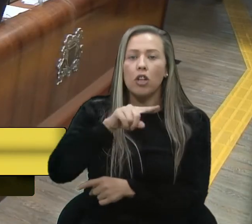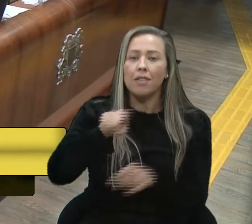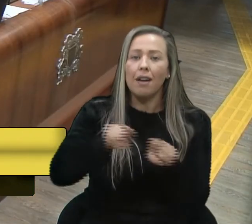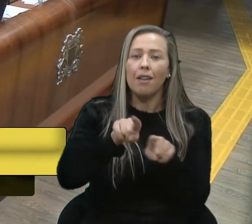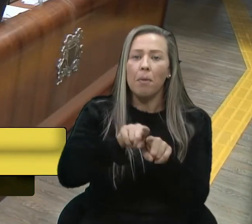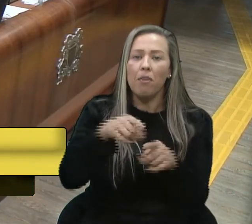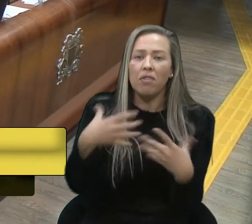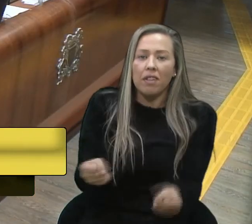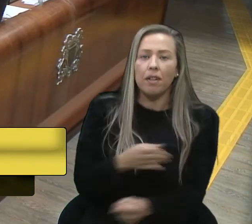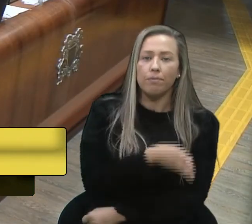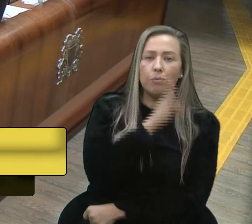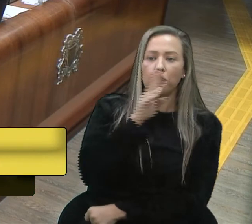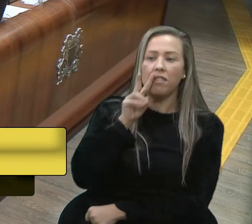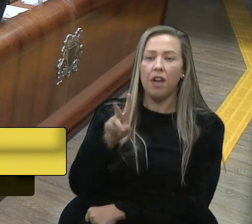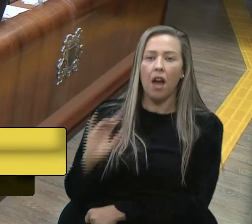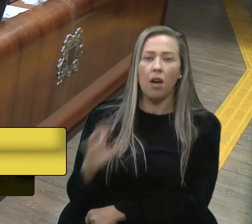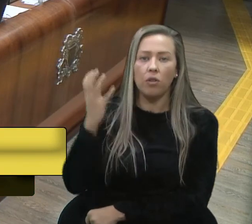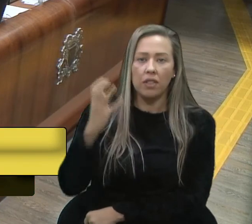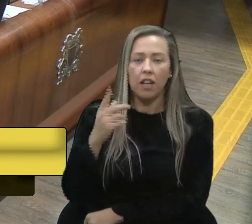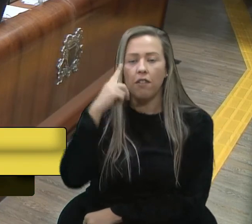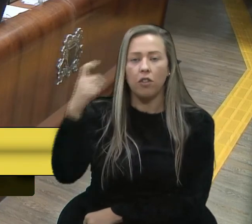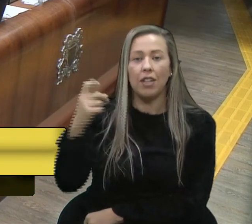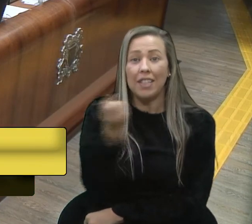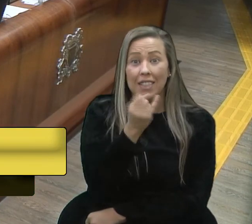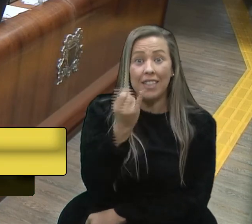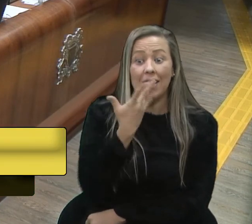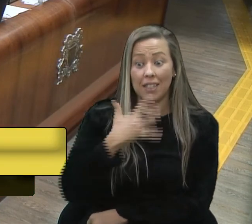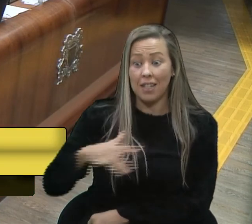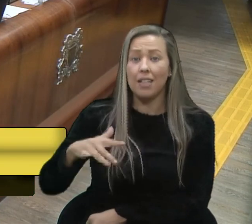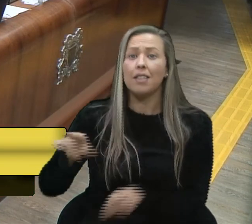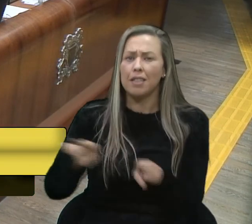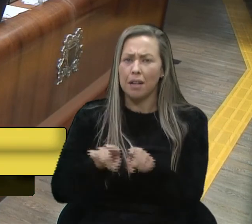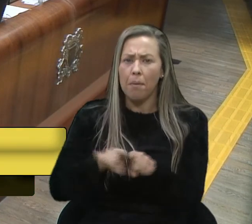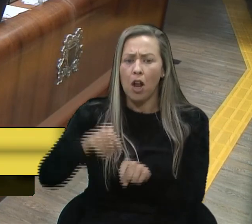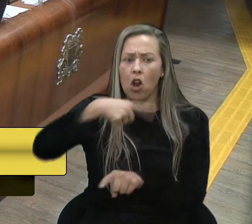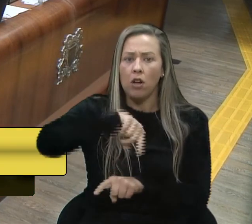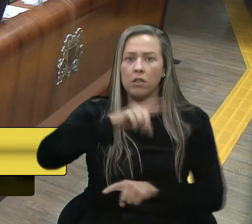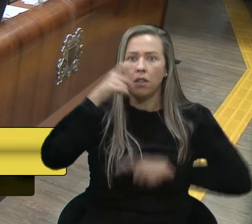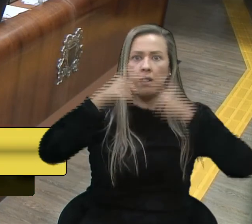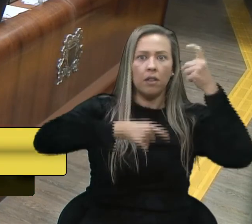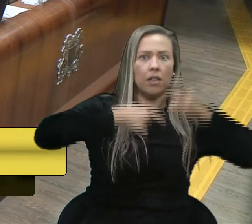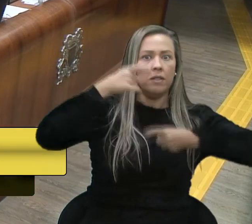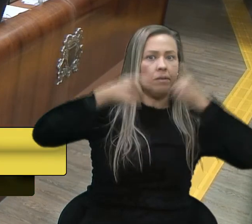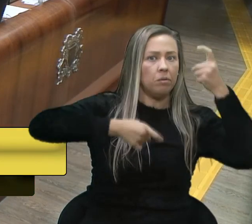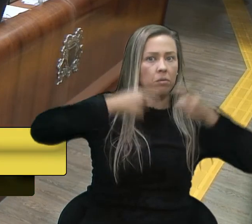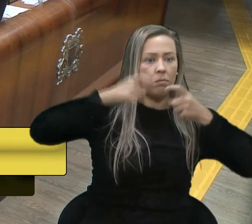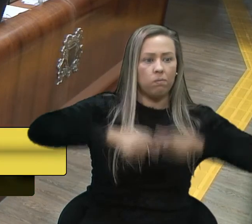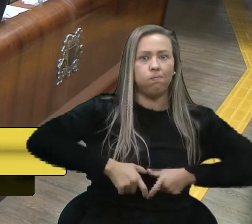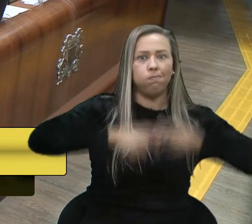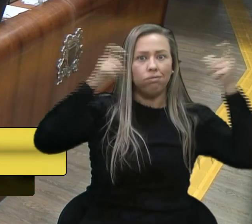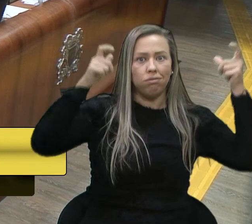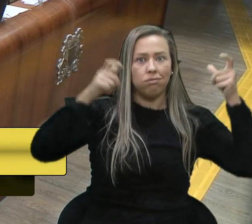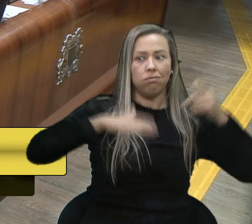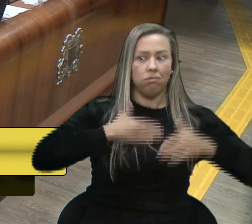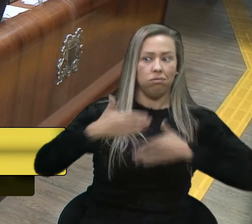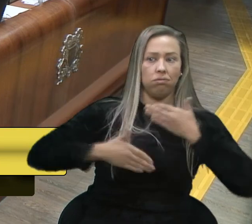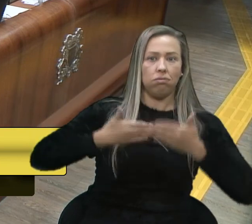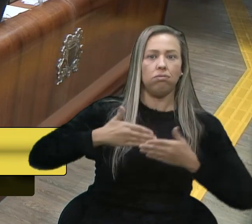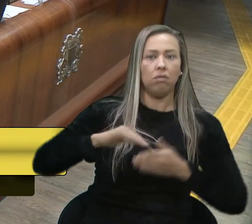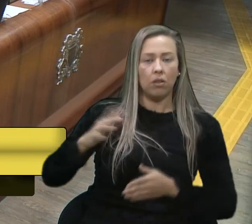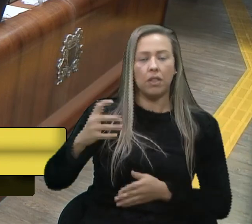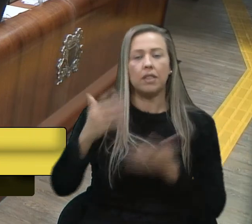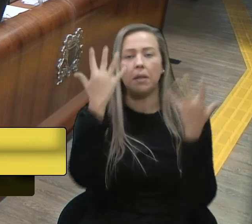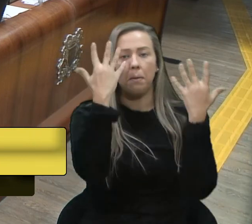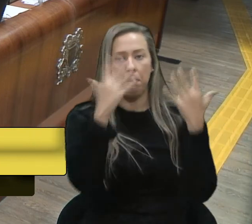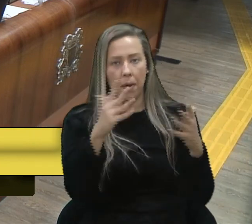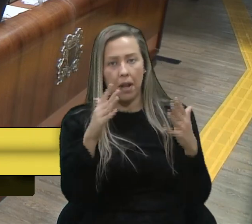tipo de ação, né? E quando a gente fala das nossas crianças, sem dúvida nenhuma, nos choca ainda mais, e a gente precisa ter atitude diante disso, com certeza. Parabéns